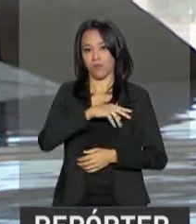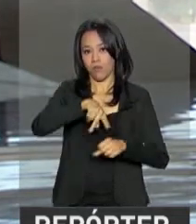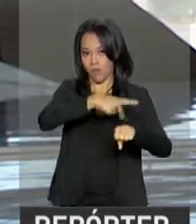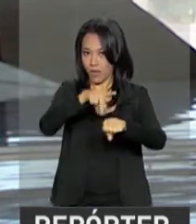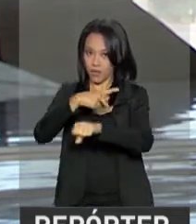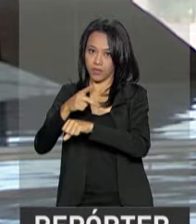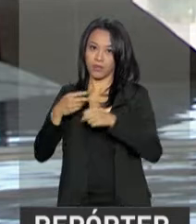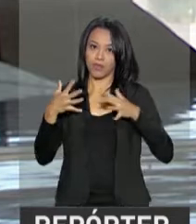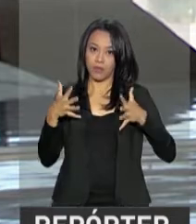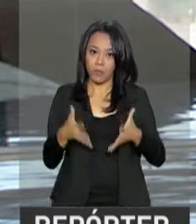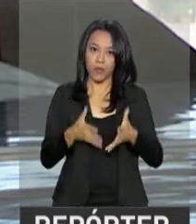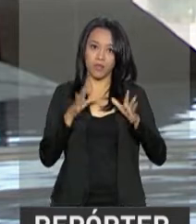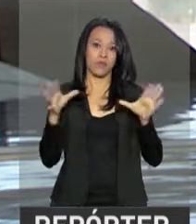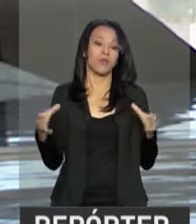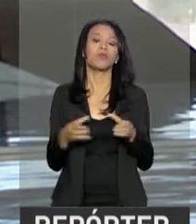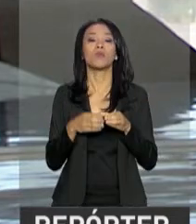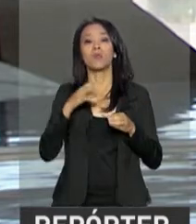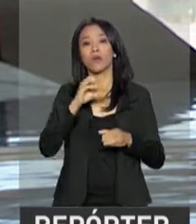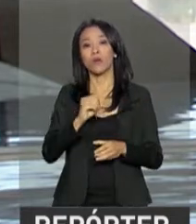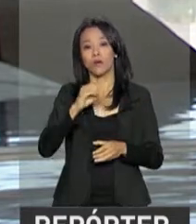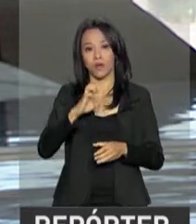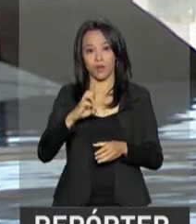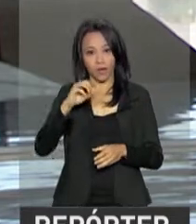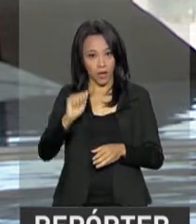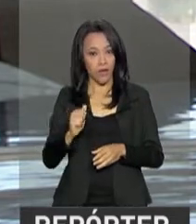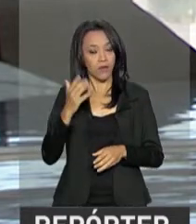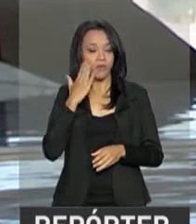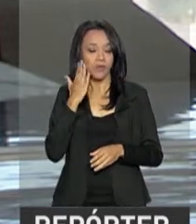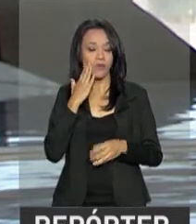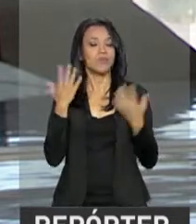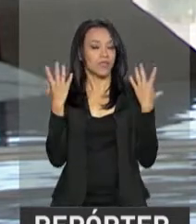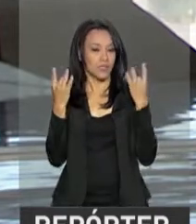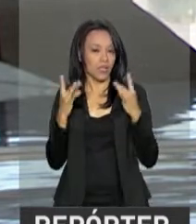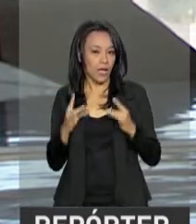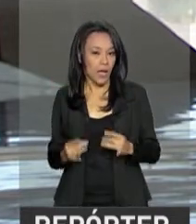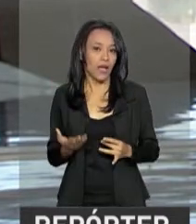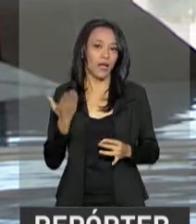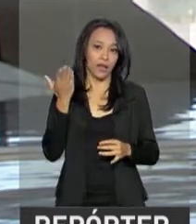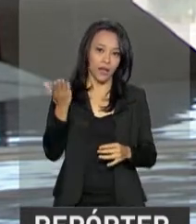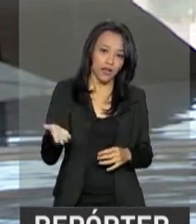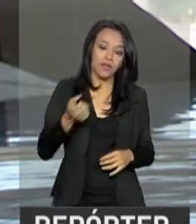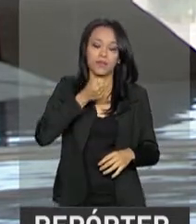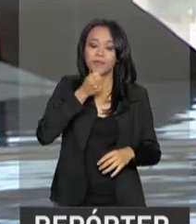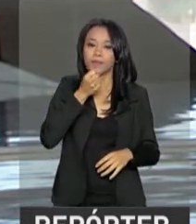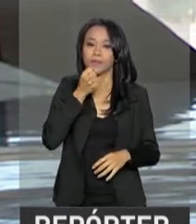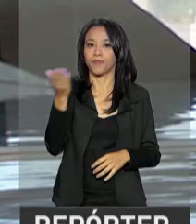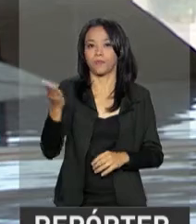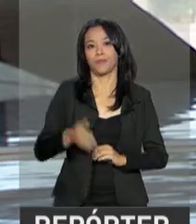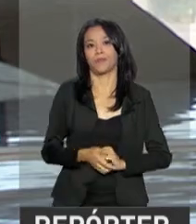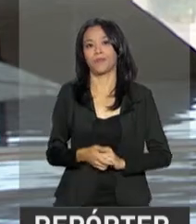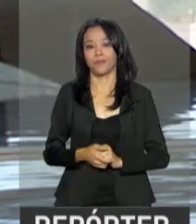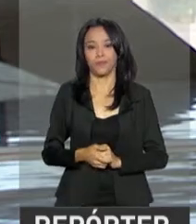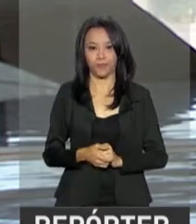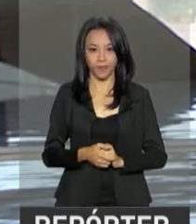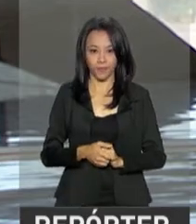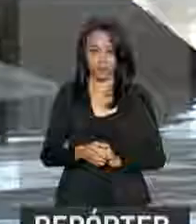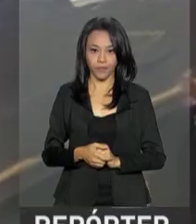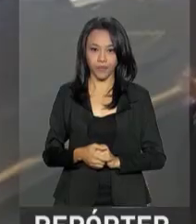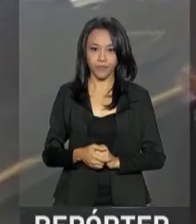ativa na ua vamos saber mais detalhes com a reportagem de paula de orti